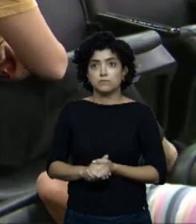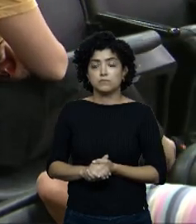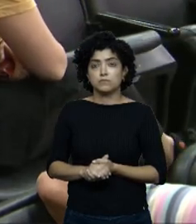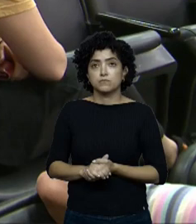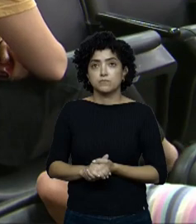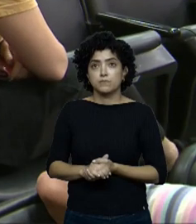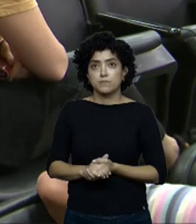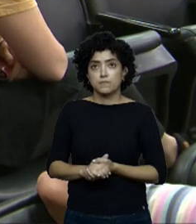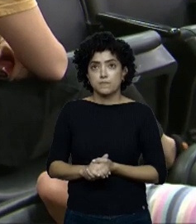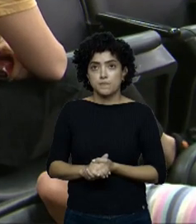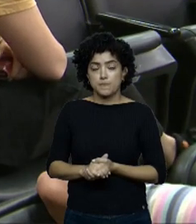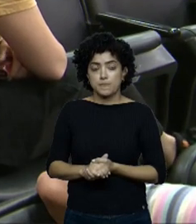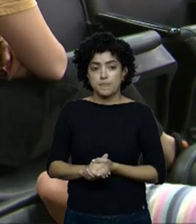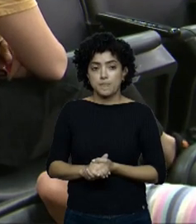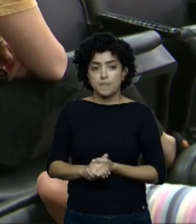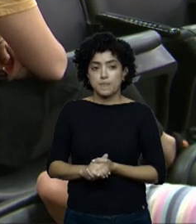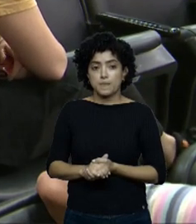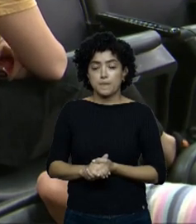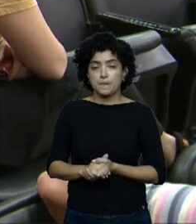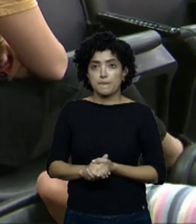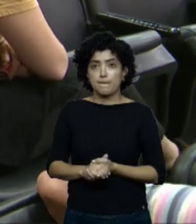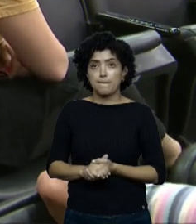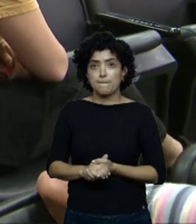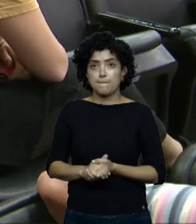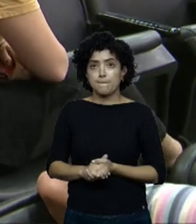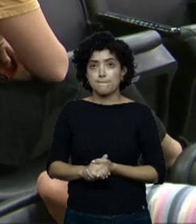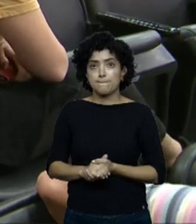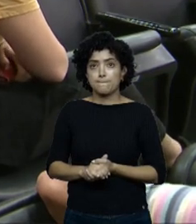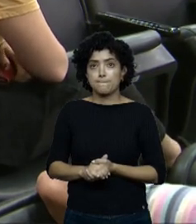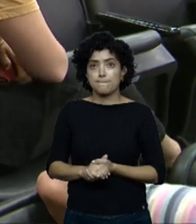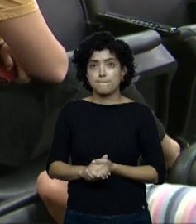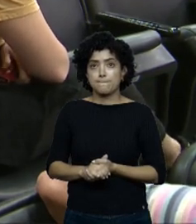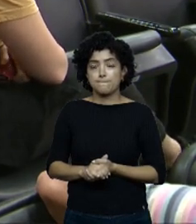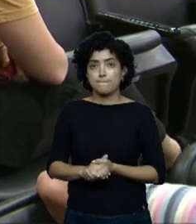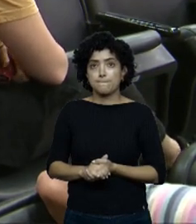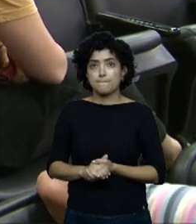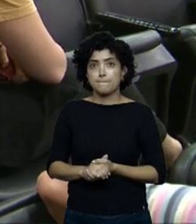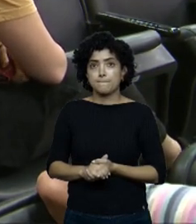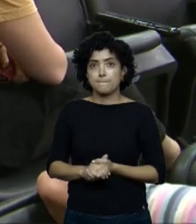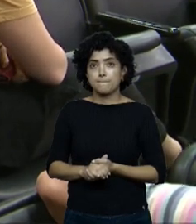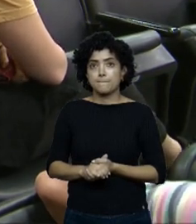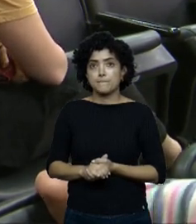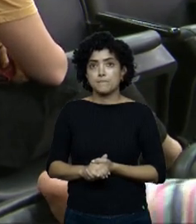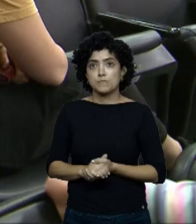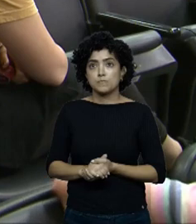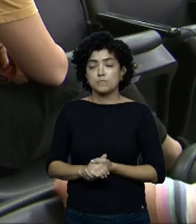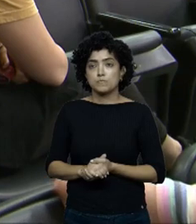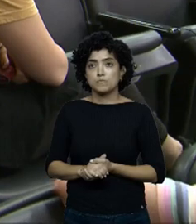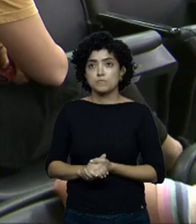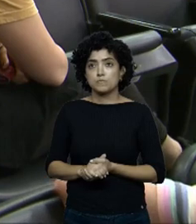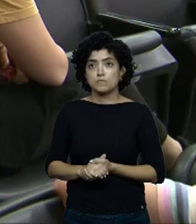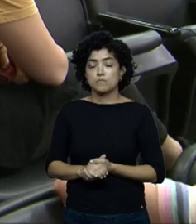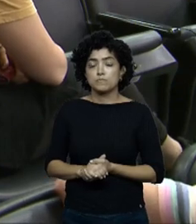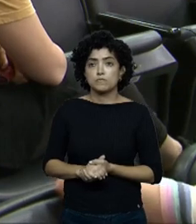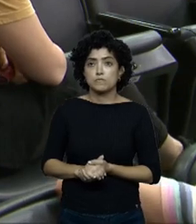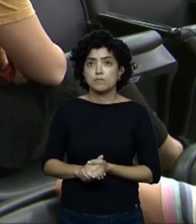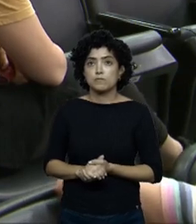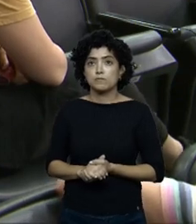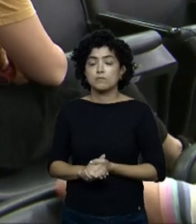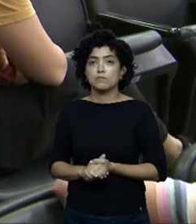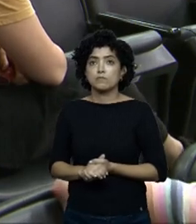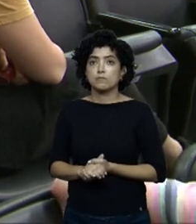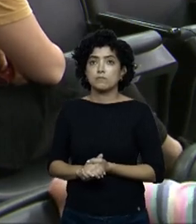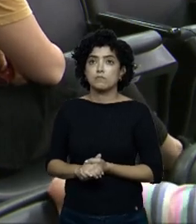e classificatório que não e eu quero saber se existe possibilidade para esse para esse ano ainda